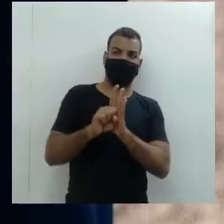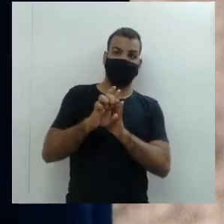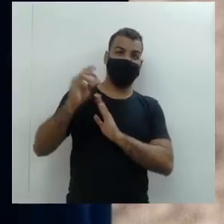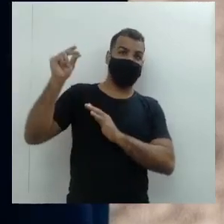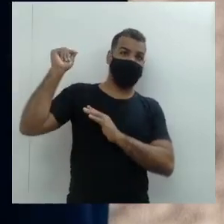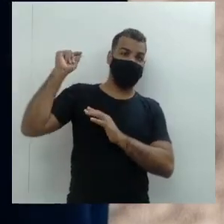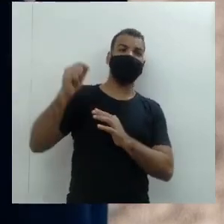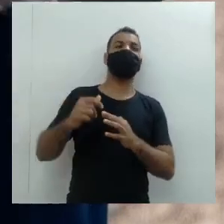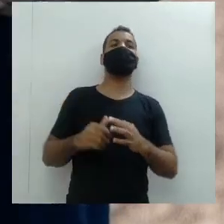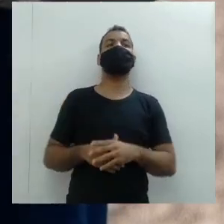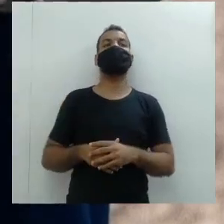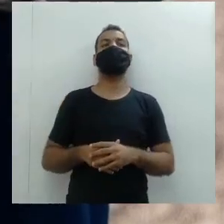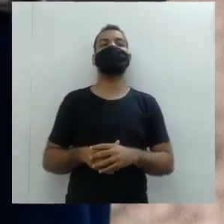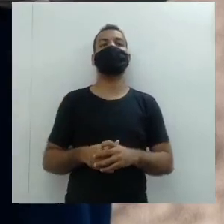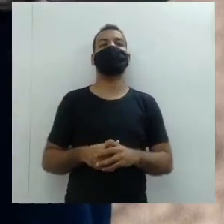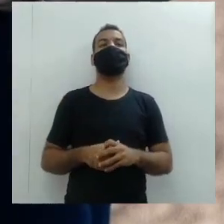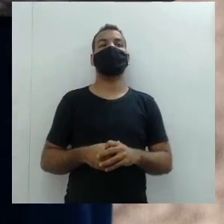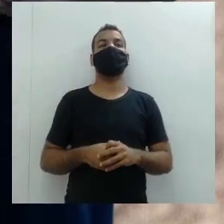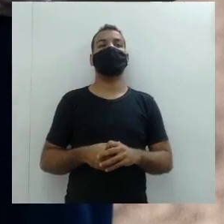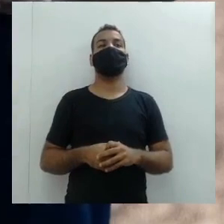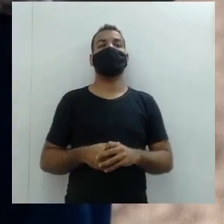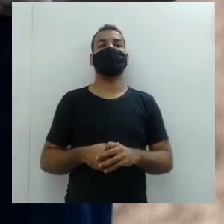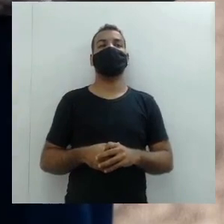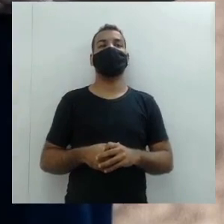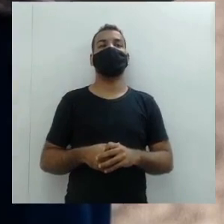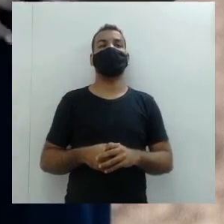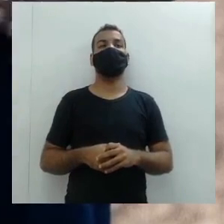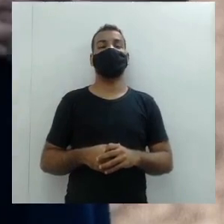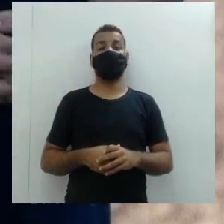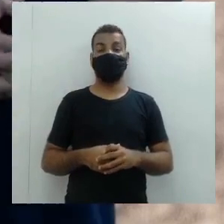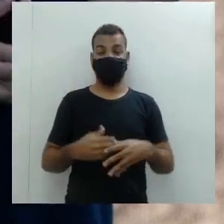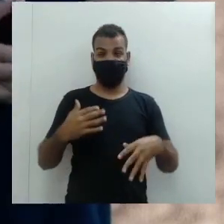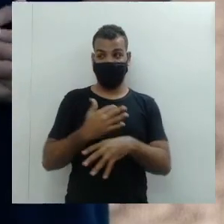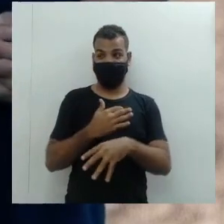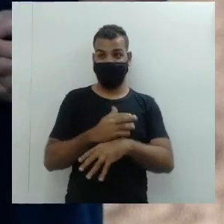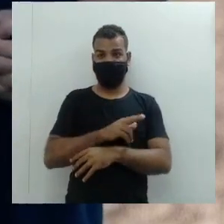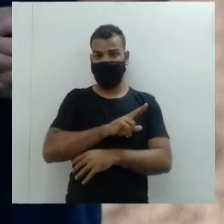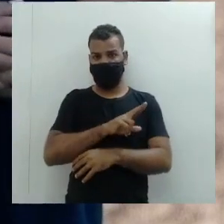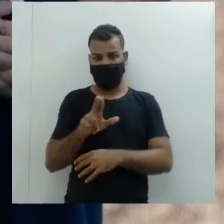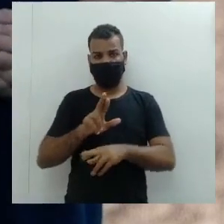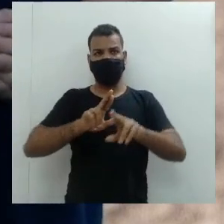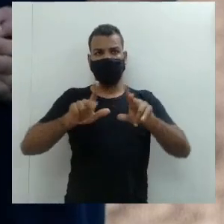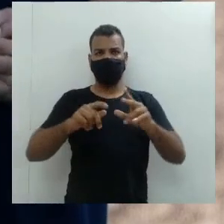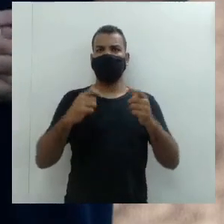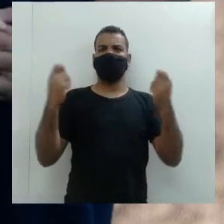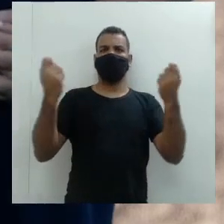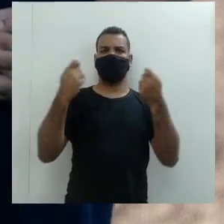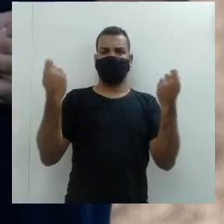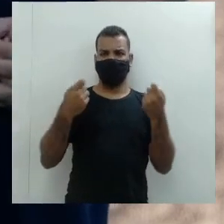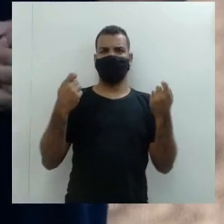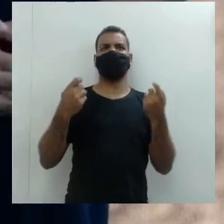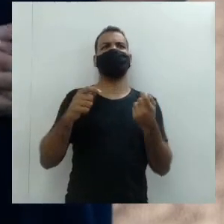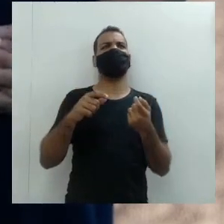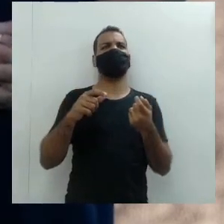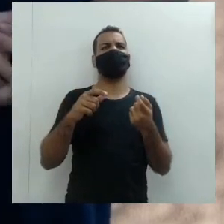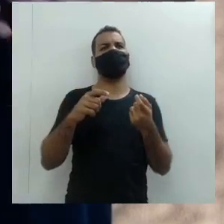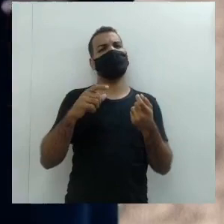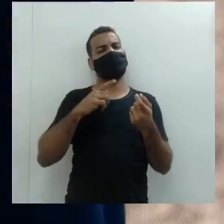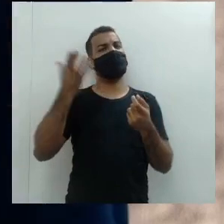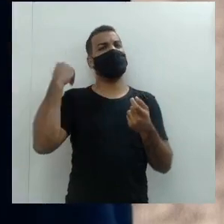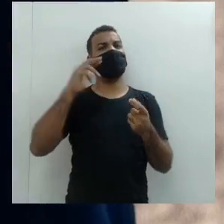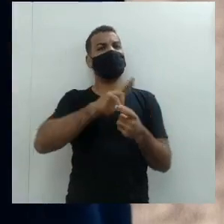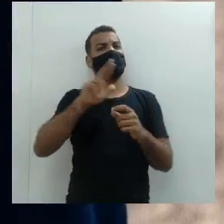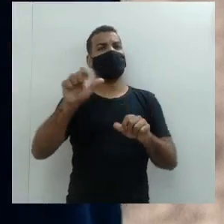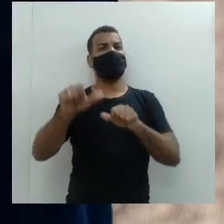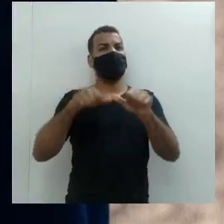chama a atenção também, essa cidade deu e dá tantos nomes, não é isso? Exatamente. Para Pernambuco. Isso, né?